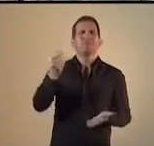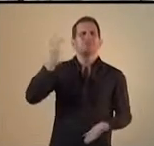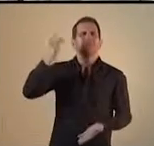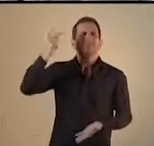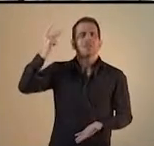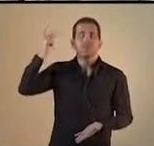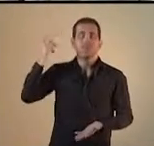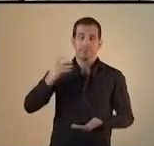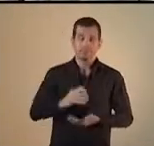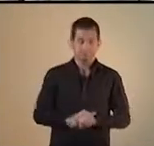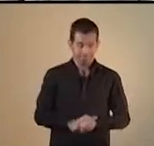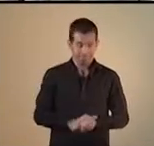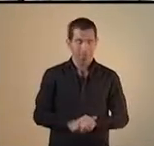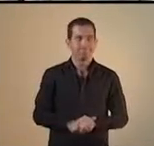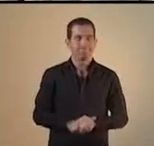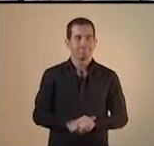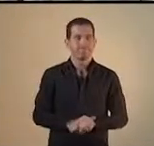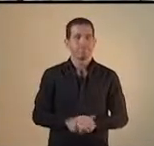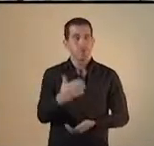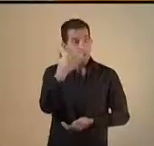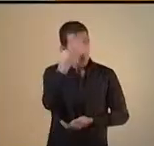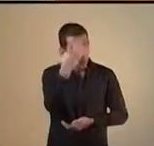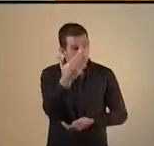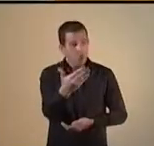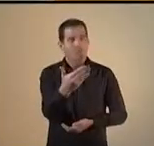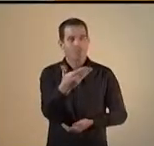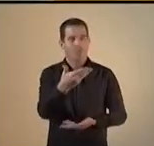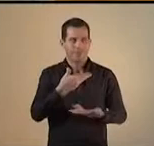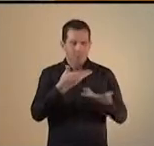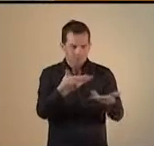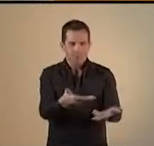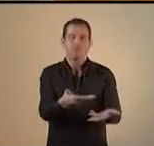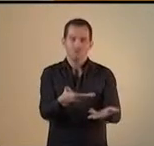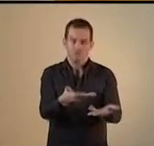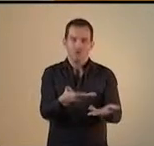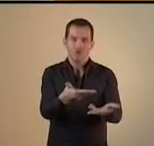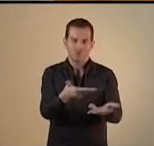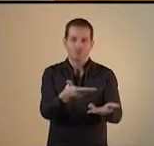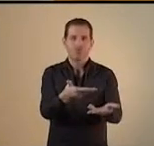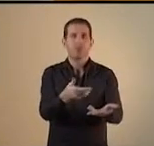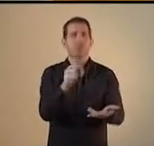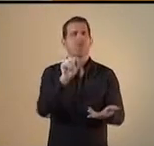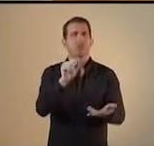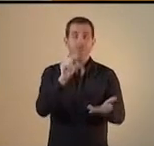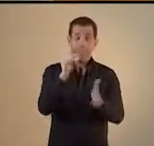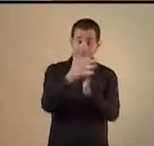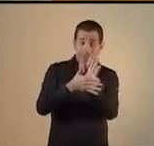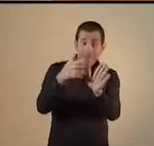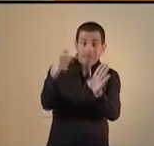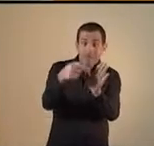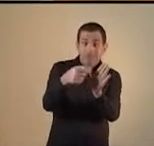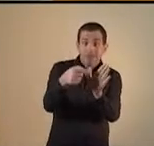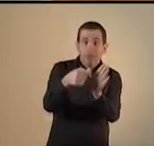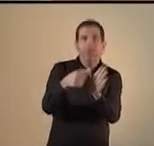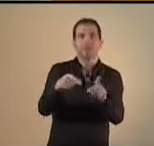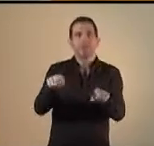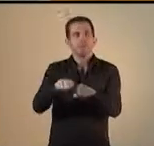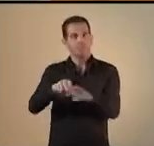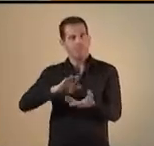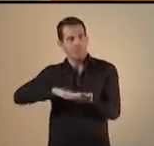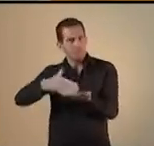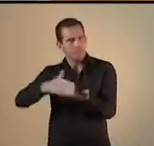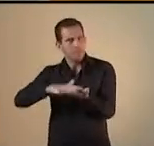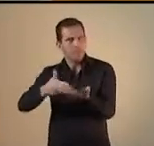Bem, obrigado pelo convite, primeiramente. A língua de sinais e a interpretação,